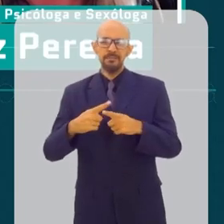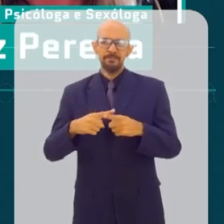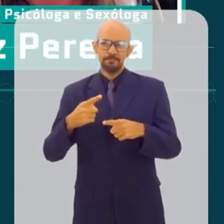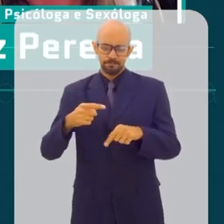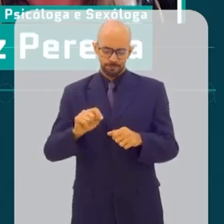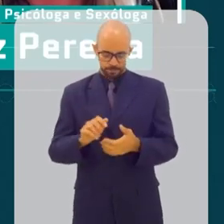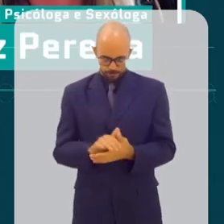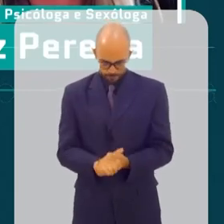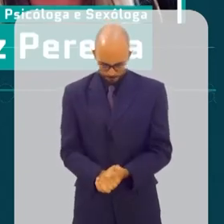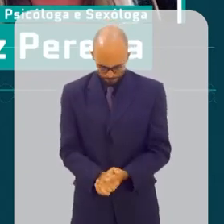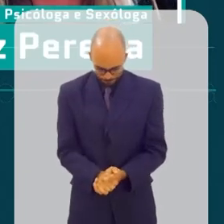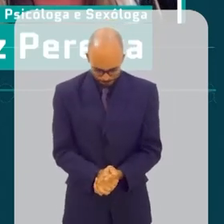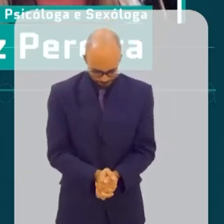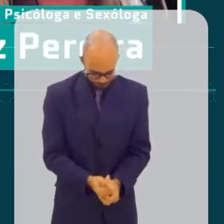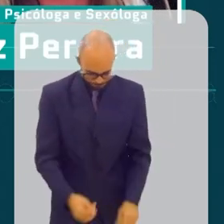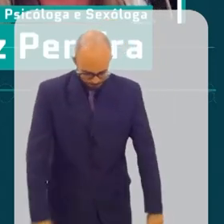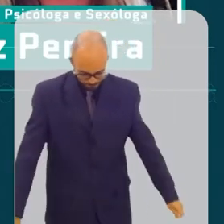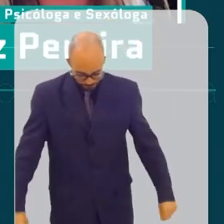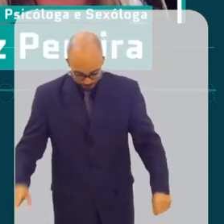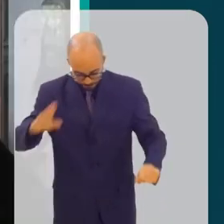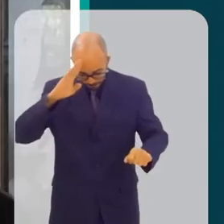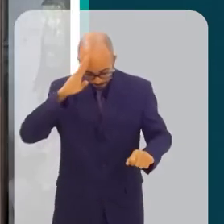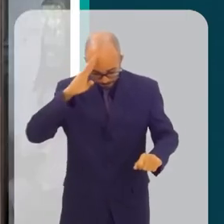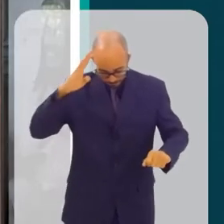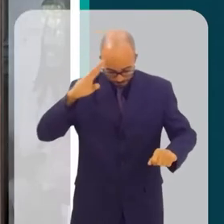né? Porque,